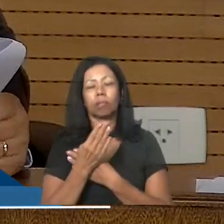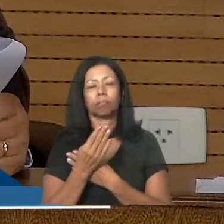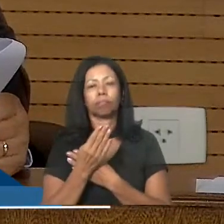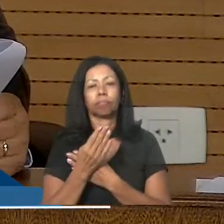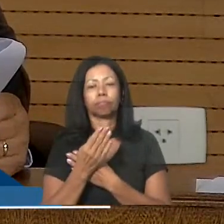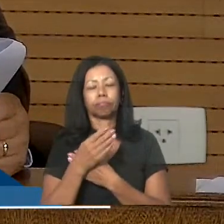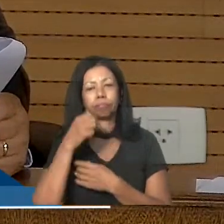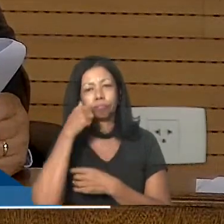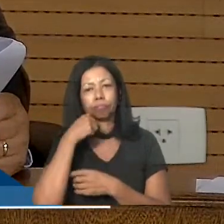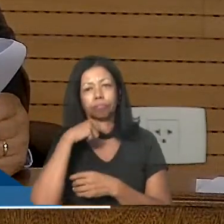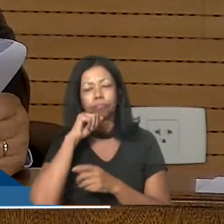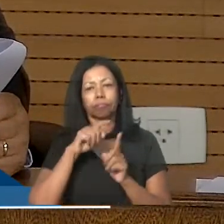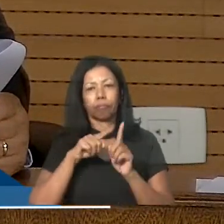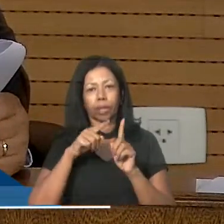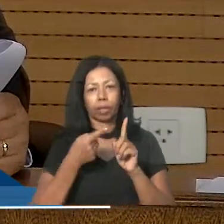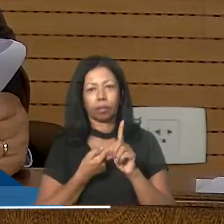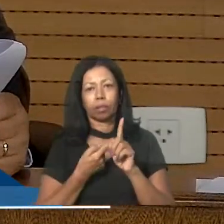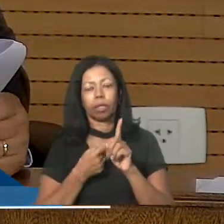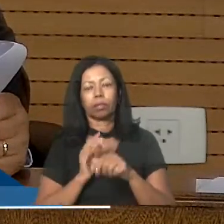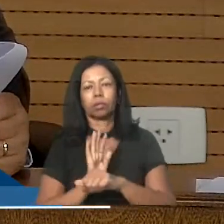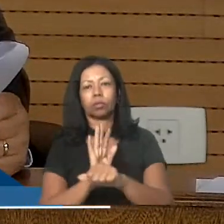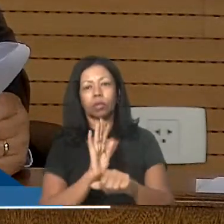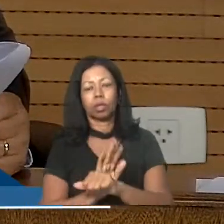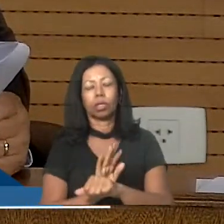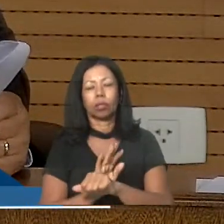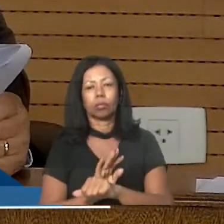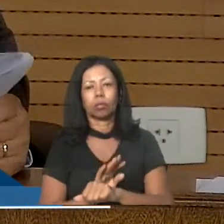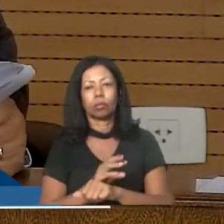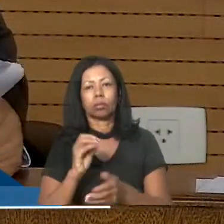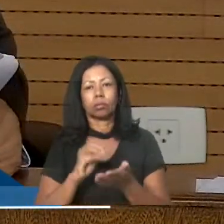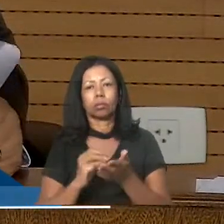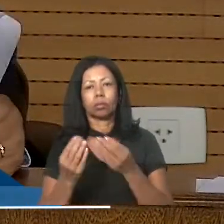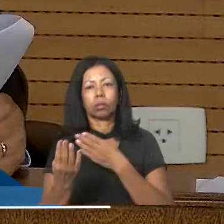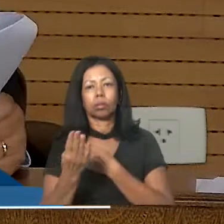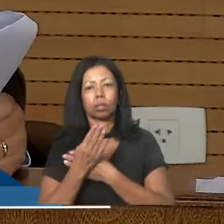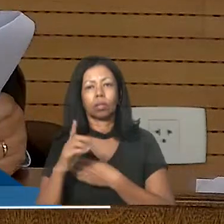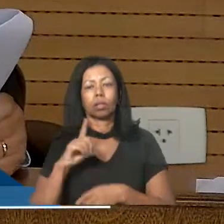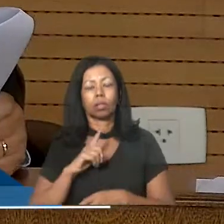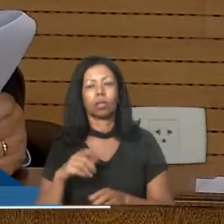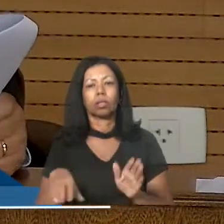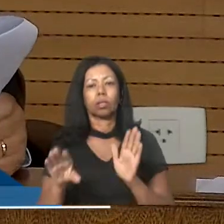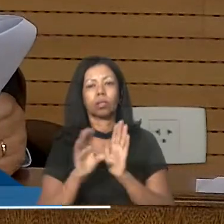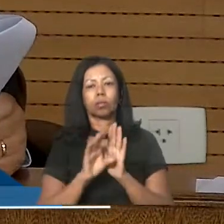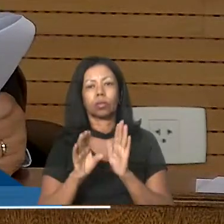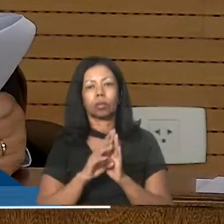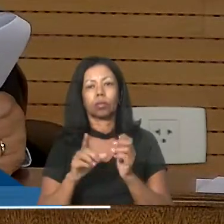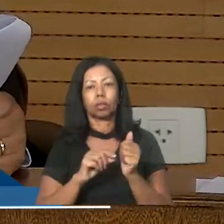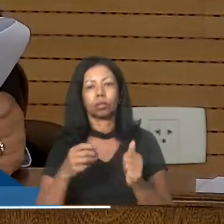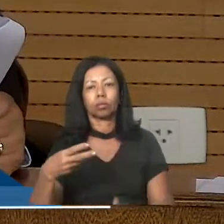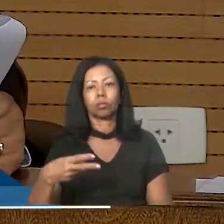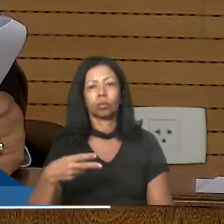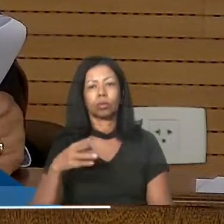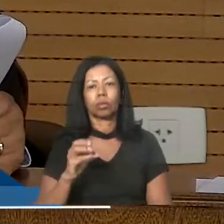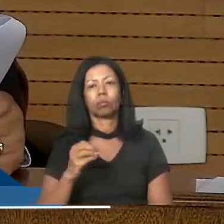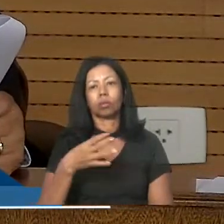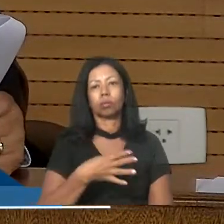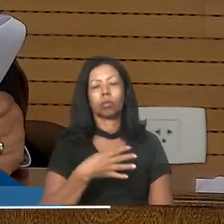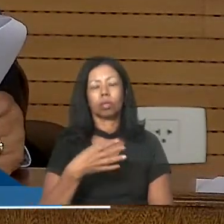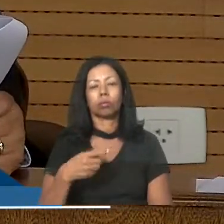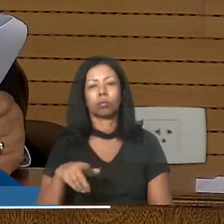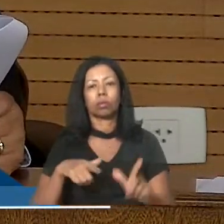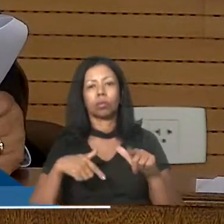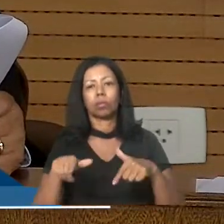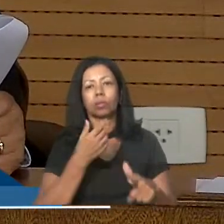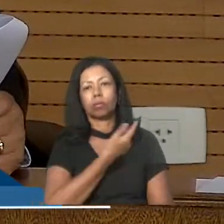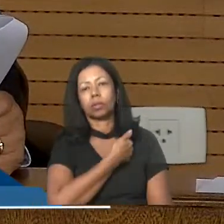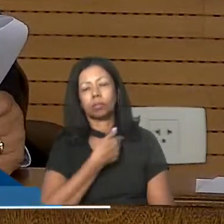infância, a assistência aos desamparados na forma dessa Constituição. O artigo 204, as ações governamentais